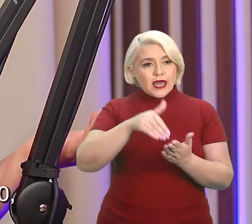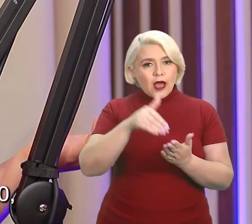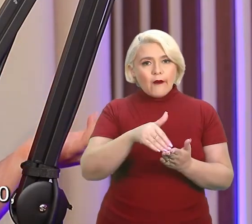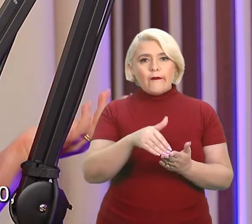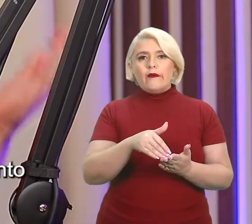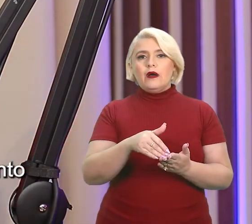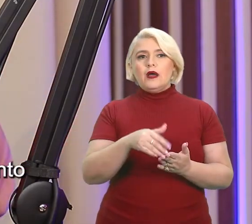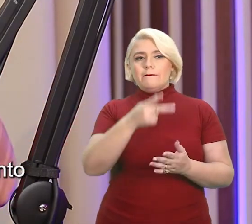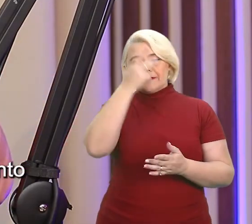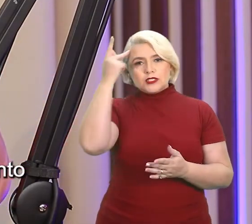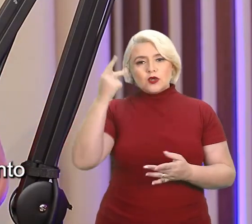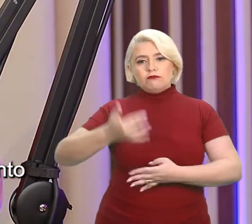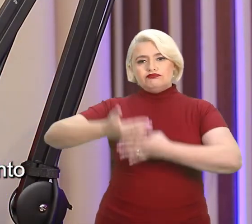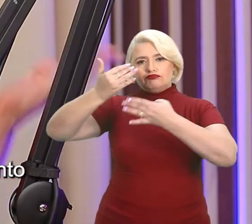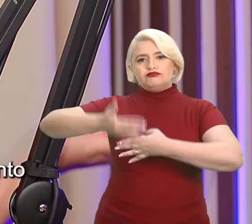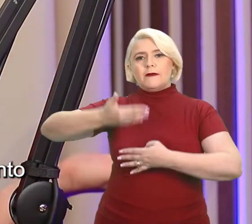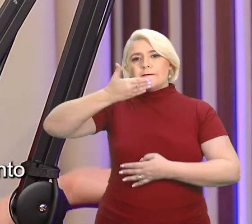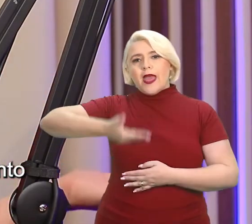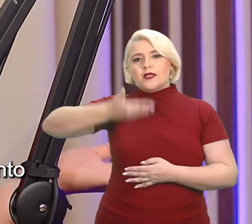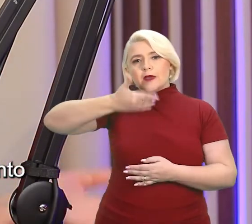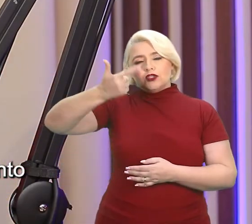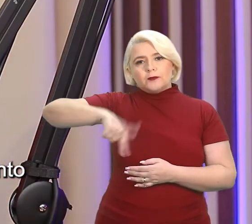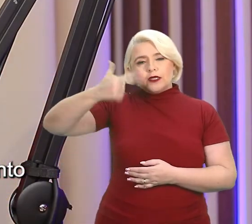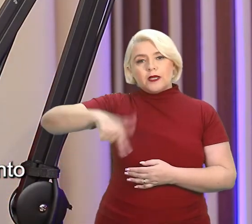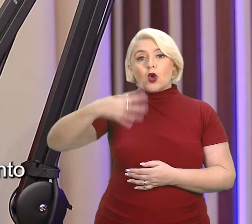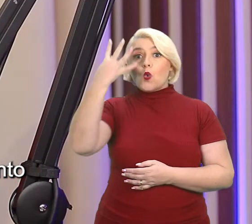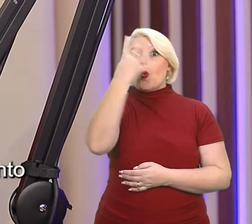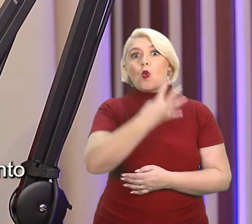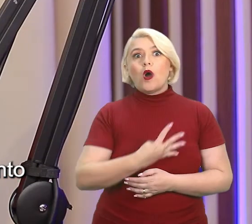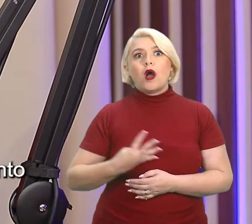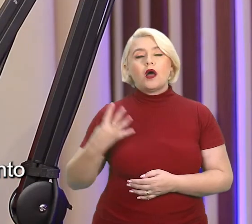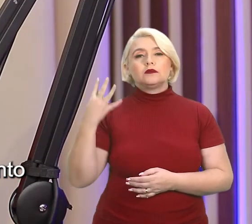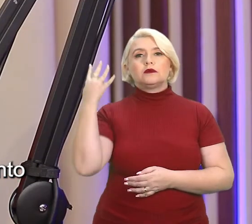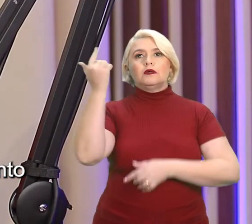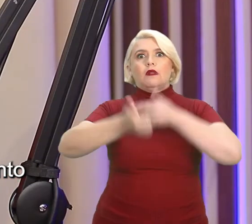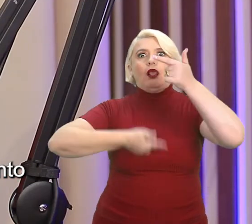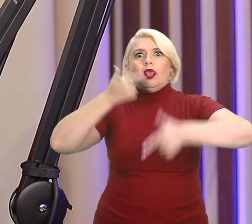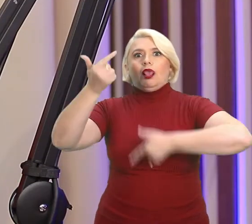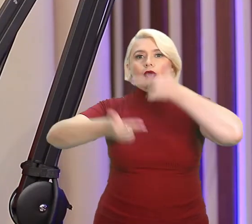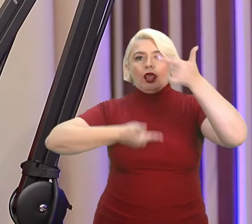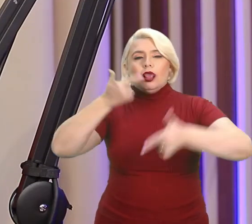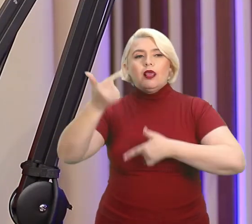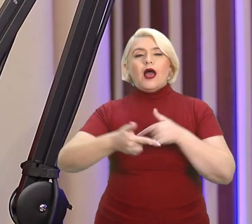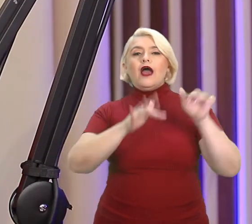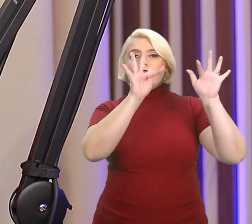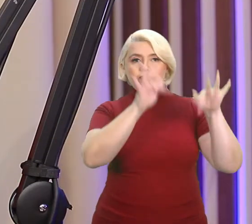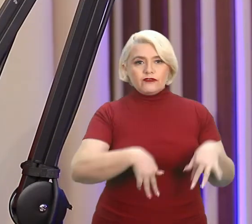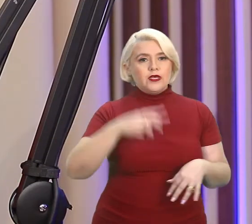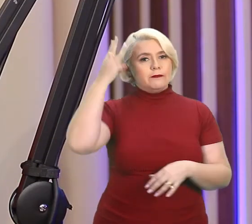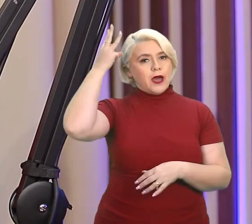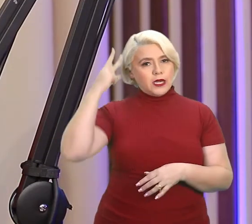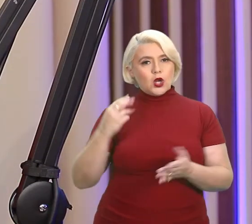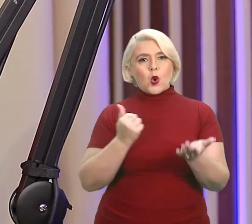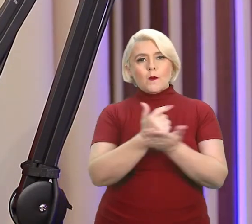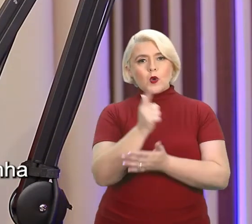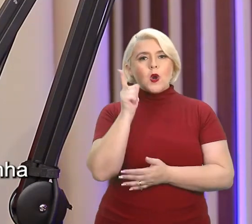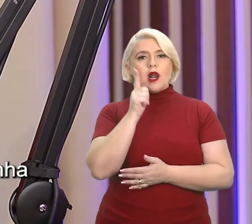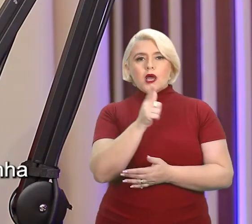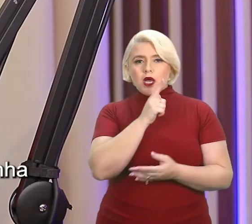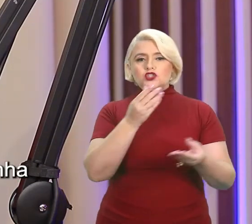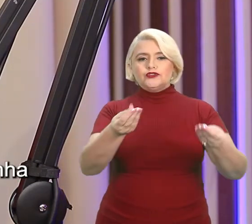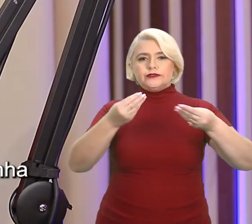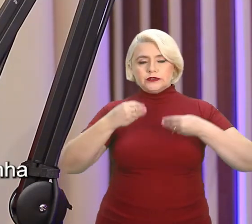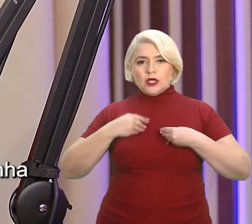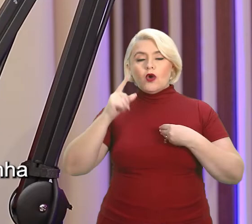durou 4 horas. A gente já estava quase morrendo de tanto trabalhar lá, né? E terminou, ela comprou o lanche para cada um e tal. E